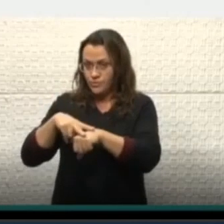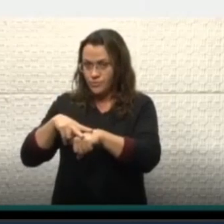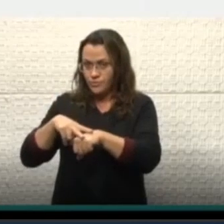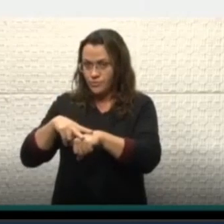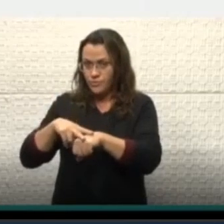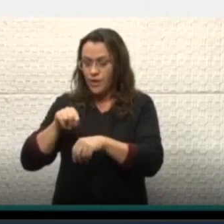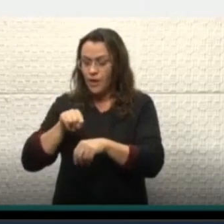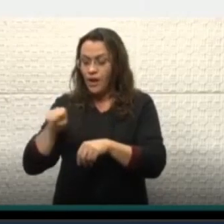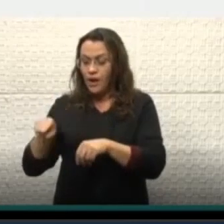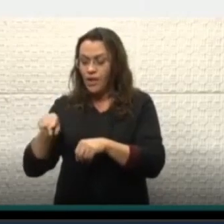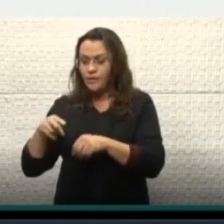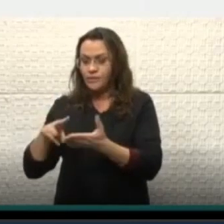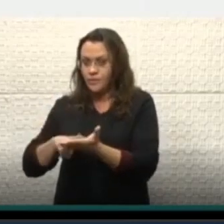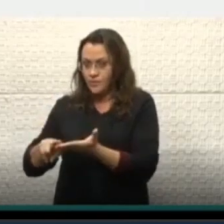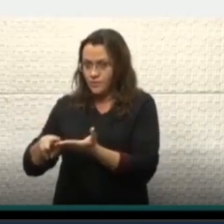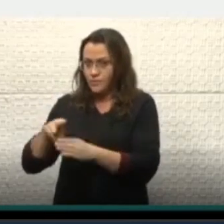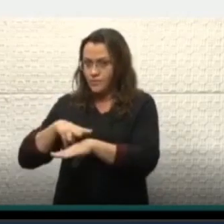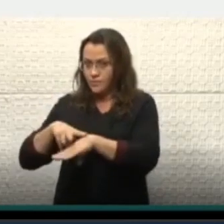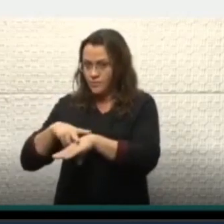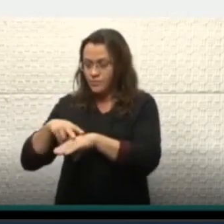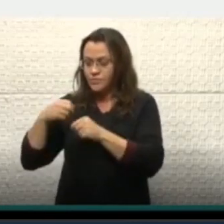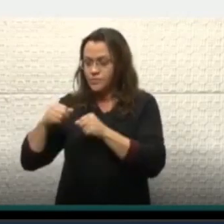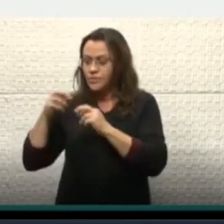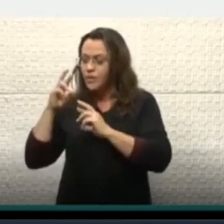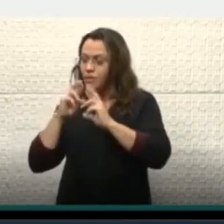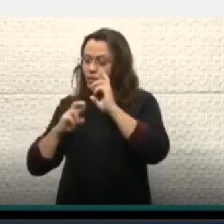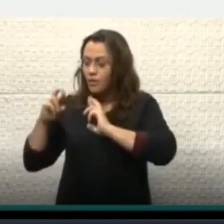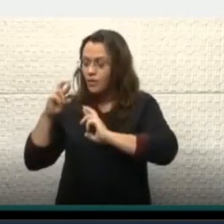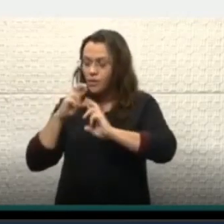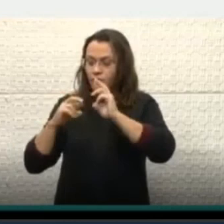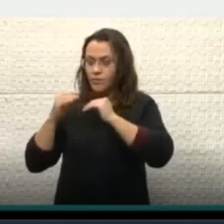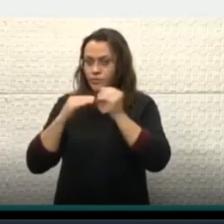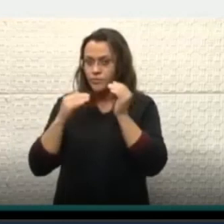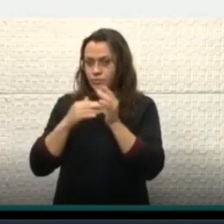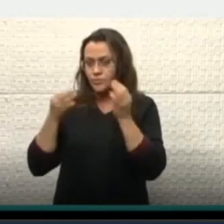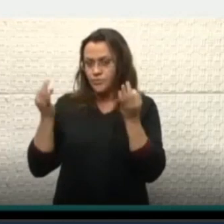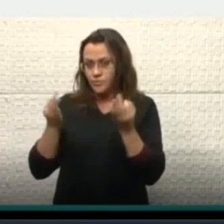é que nós vamos observar. Então, lá você vai ter a lâmina de vidro,